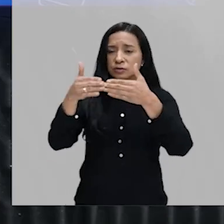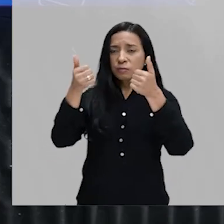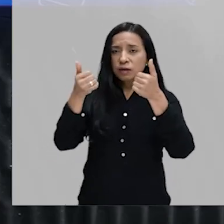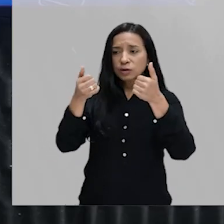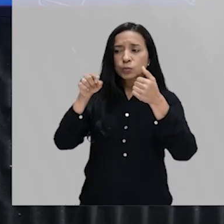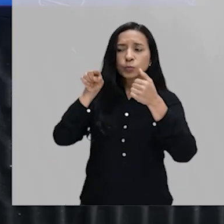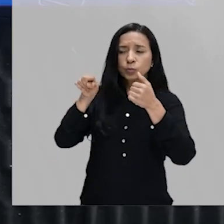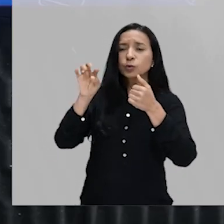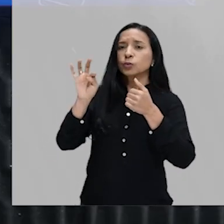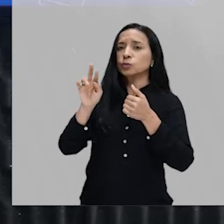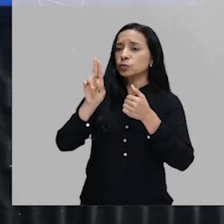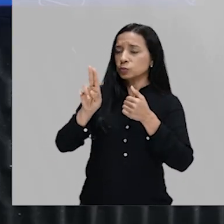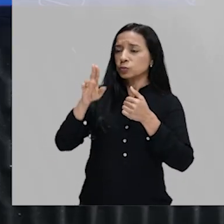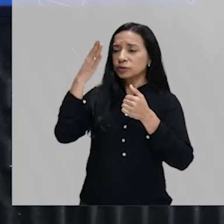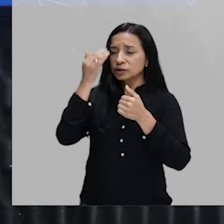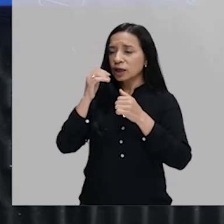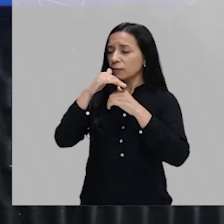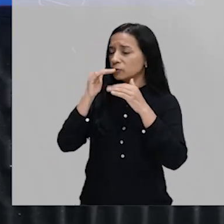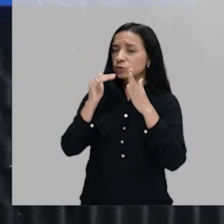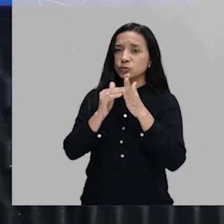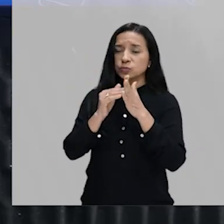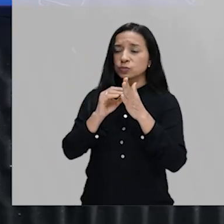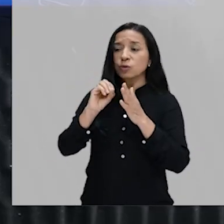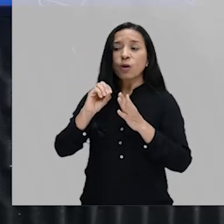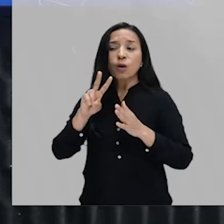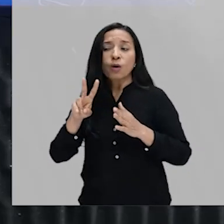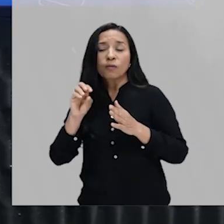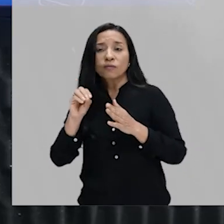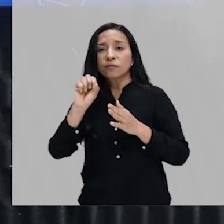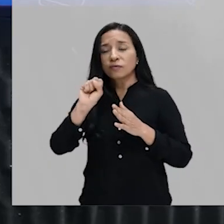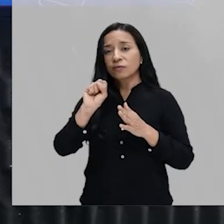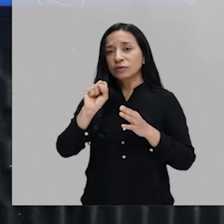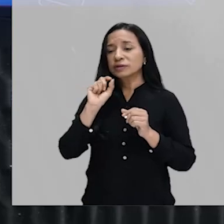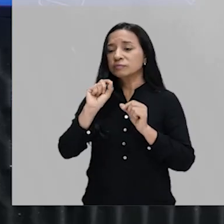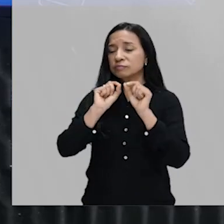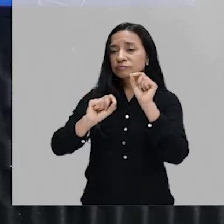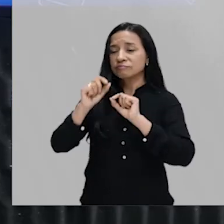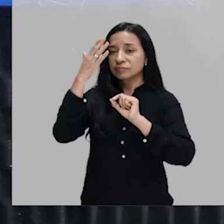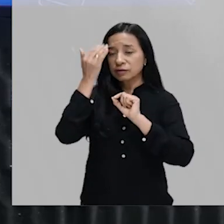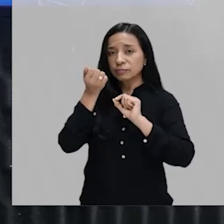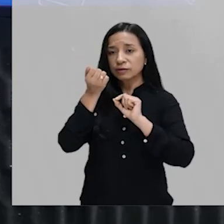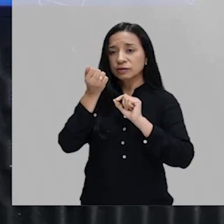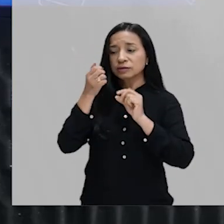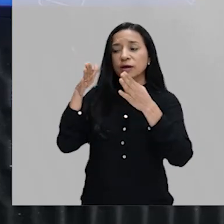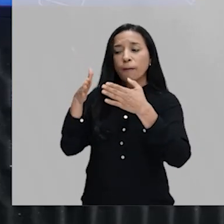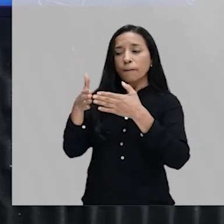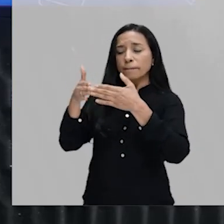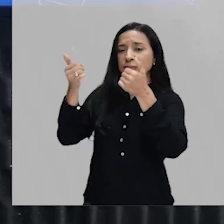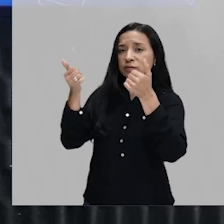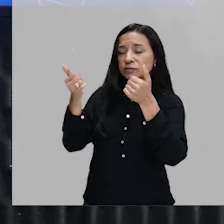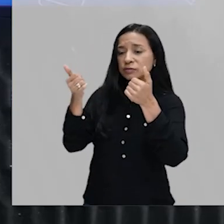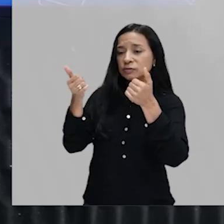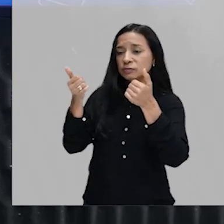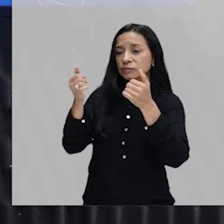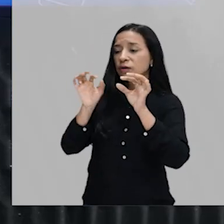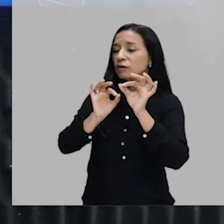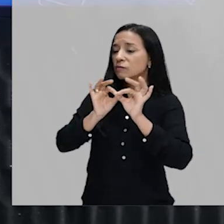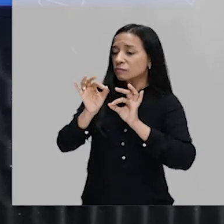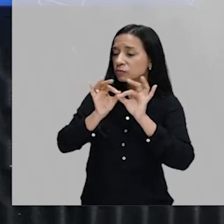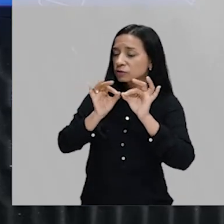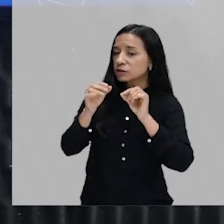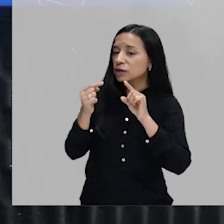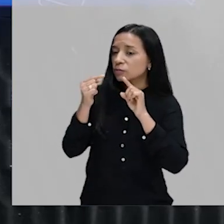tu, que sabes tudo, né? Ó vós que sabeis. Então ele está invocando. Então se está invocando, vai funcionar aí